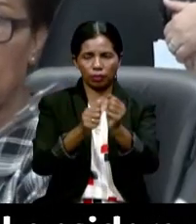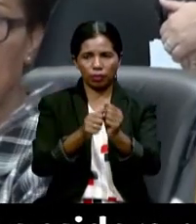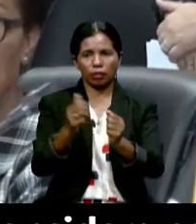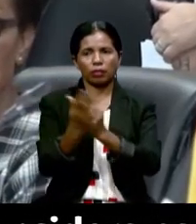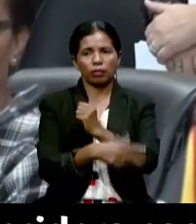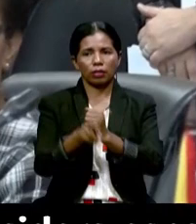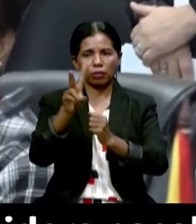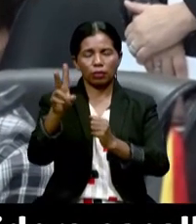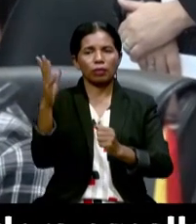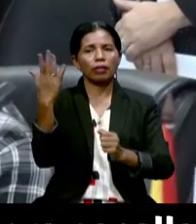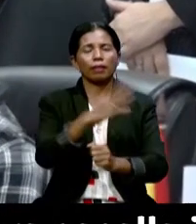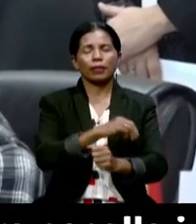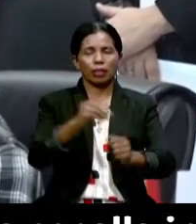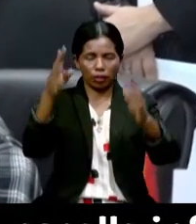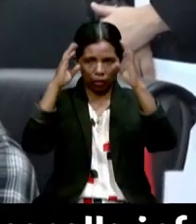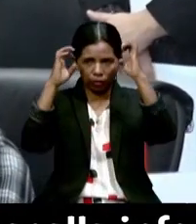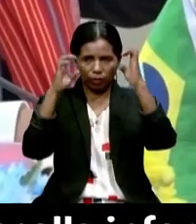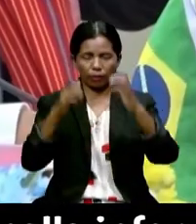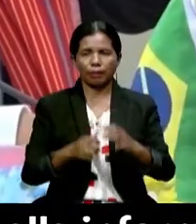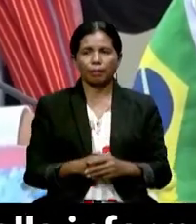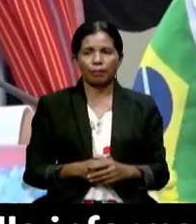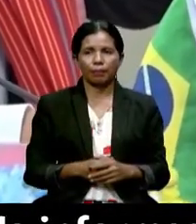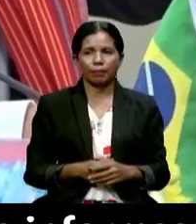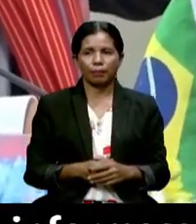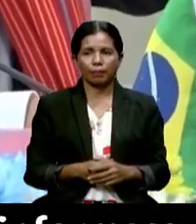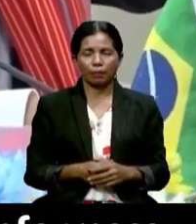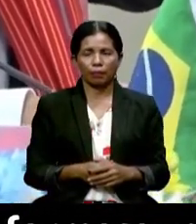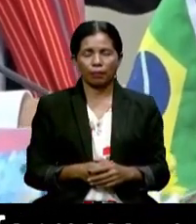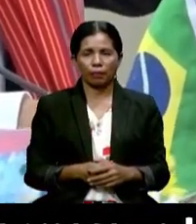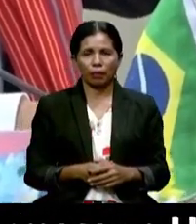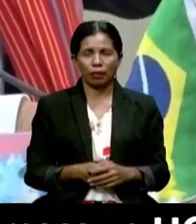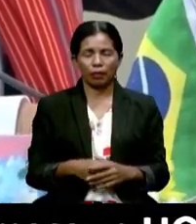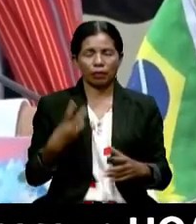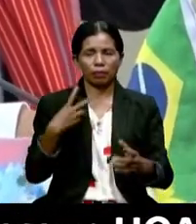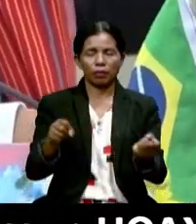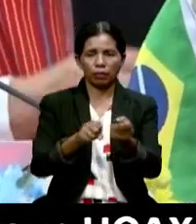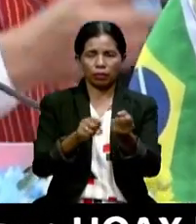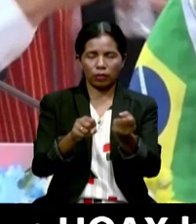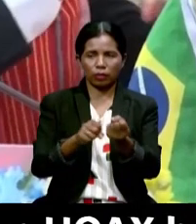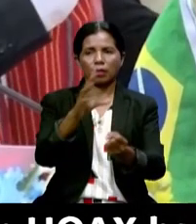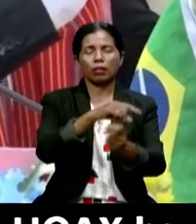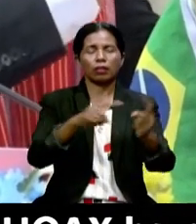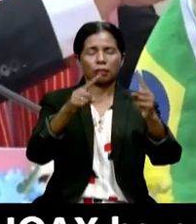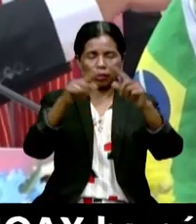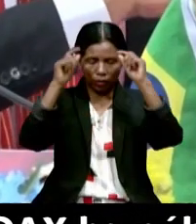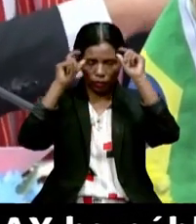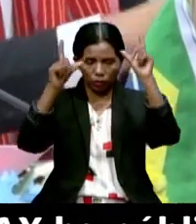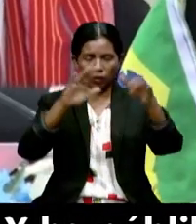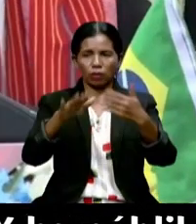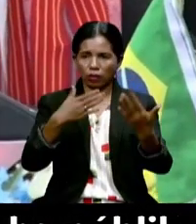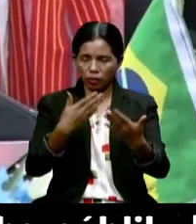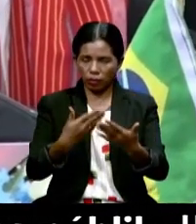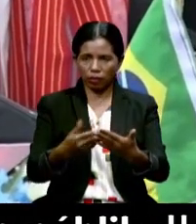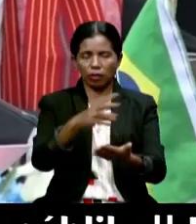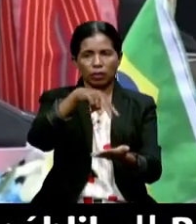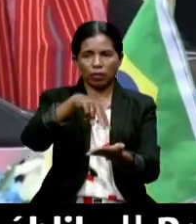entre a nação rua e o setor educação. Dentro de suas possibilidades, contribuído com os esforços timorenses, sobretudo para o